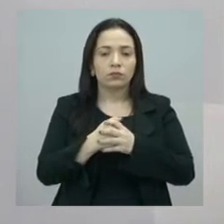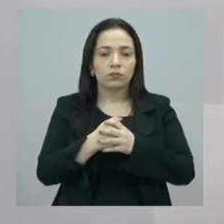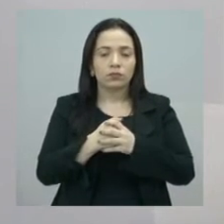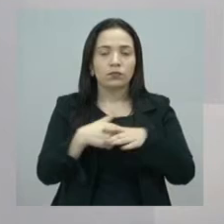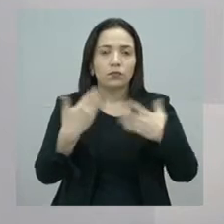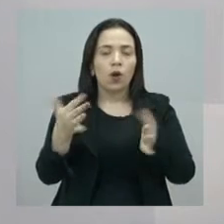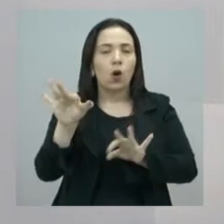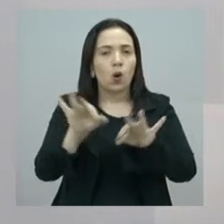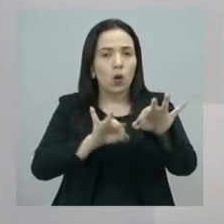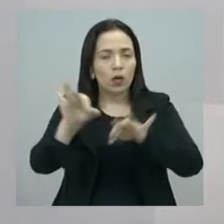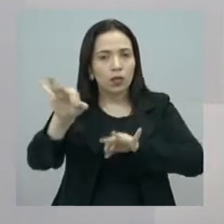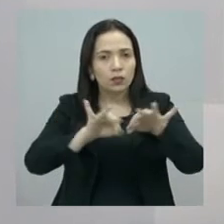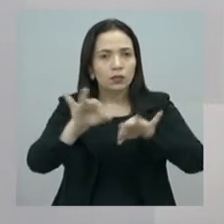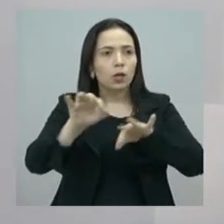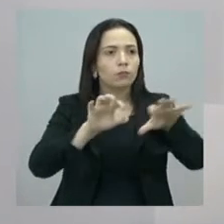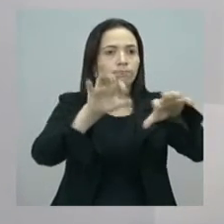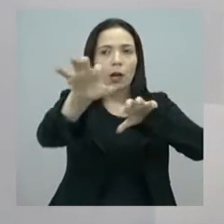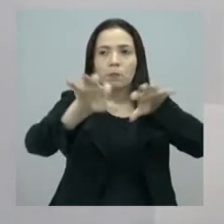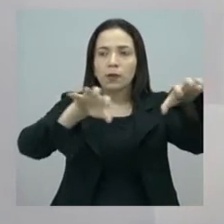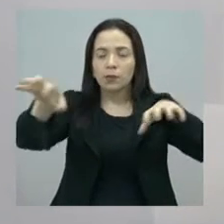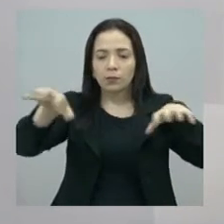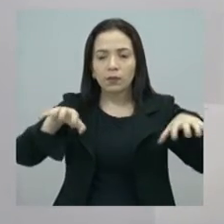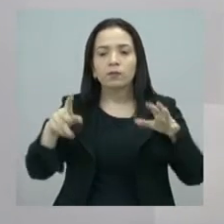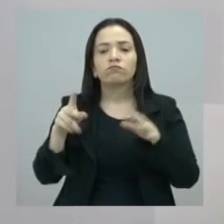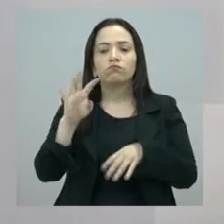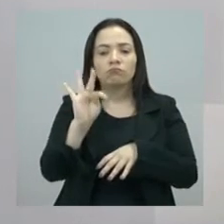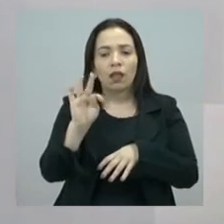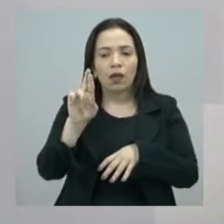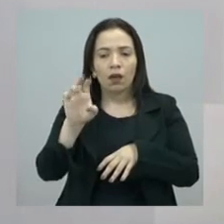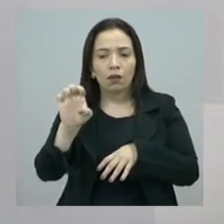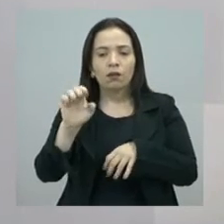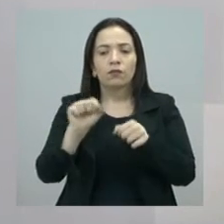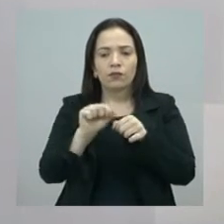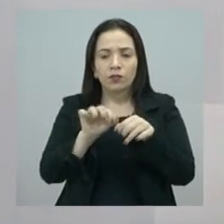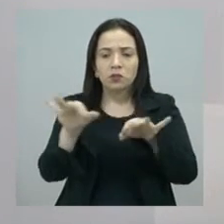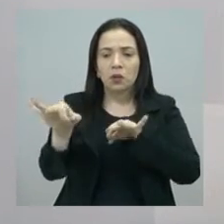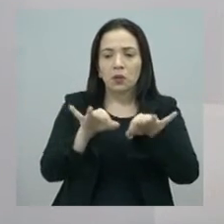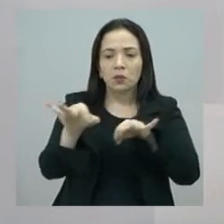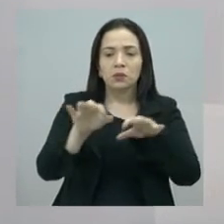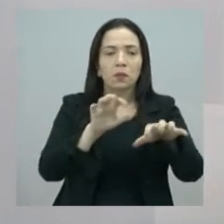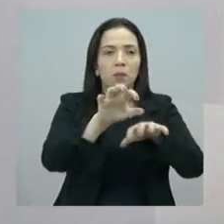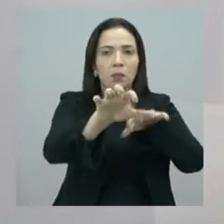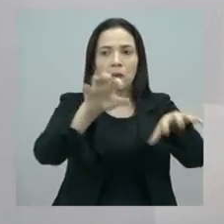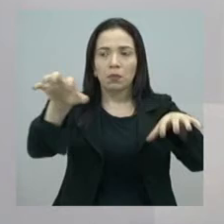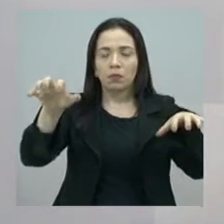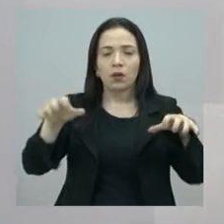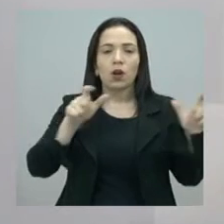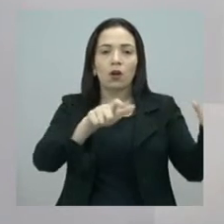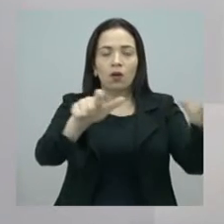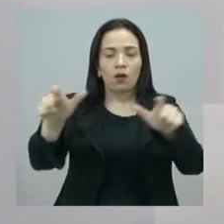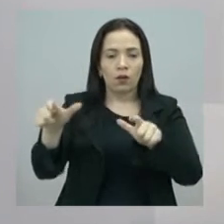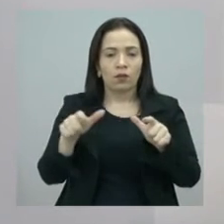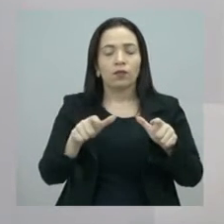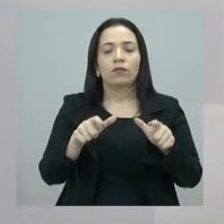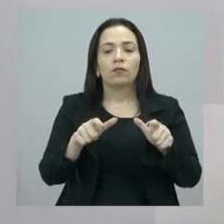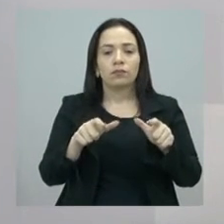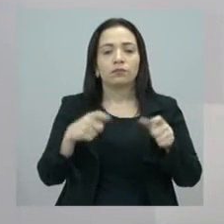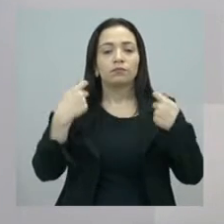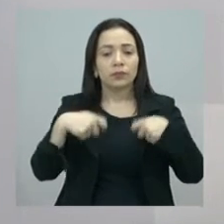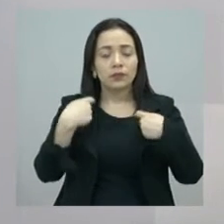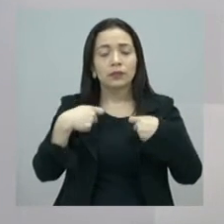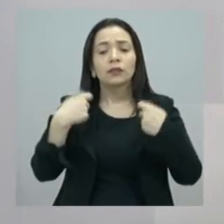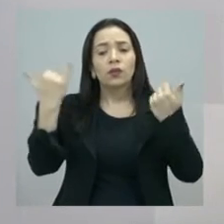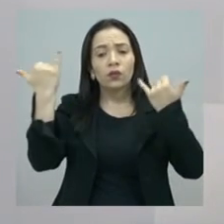foi feito um remanejamento. O próprio TRE fez esse remanejamento dos locais e você deve